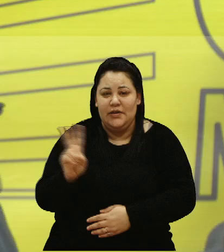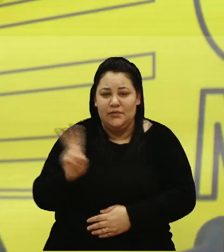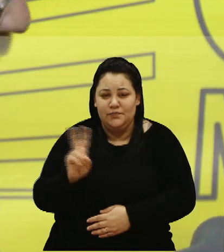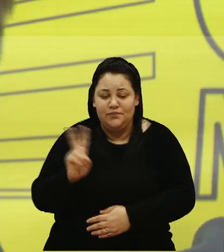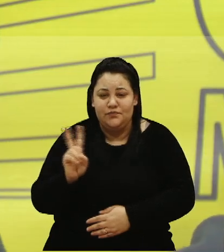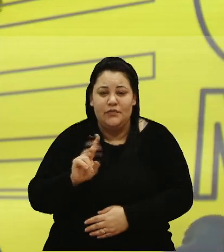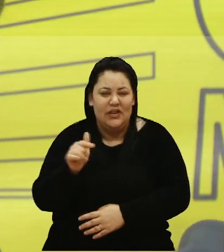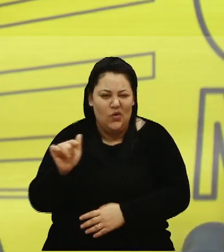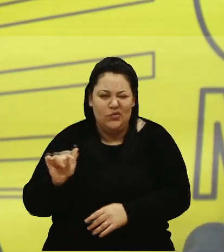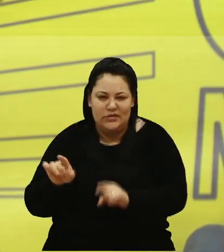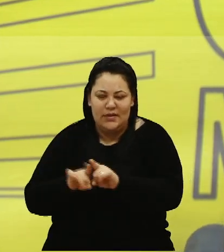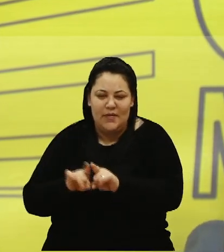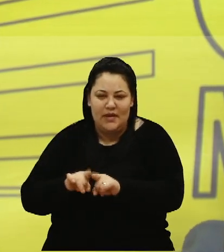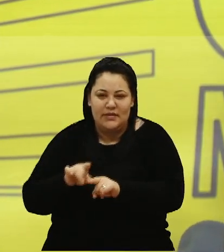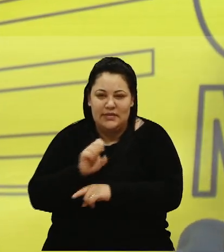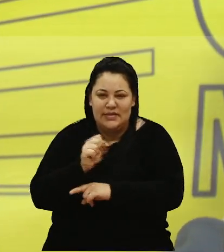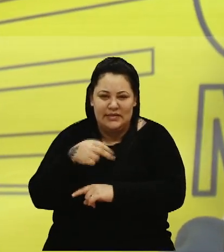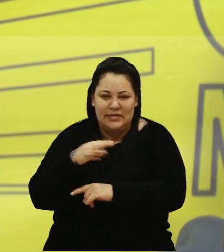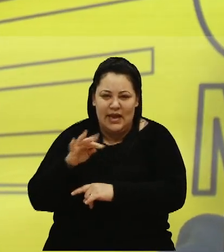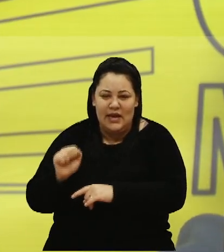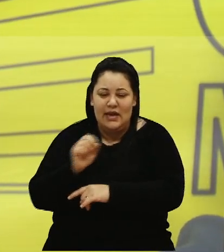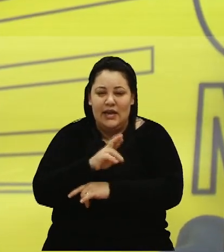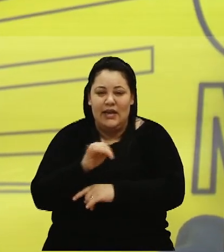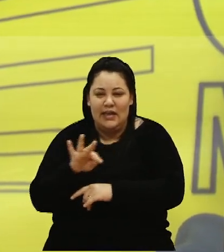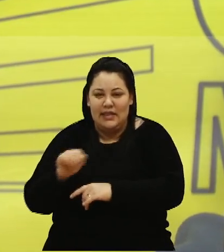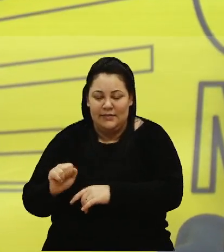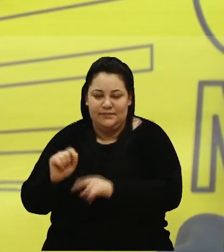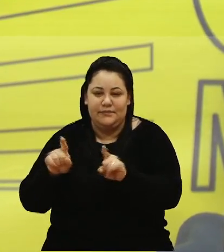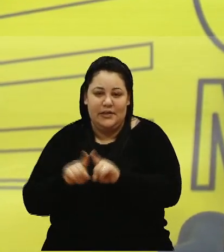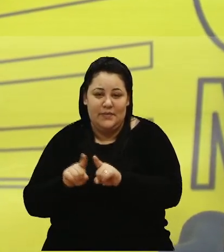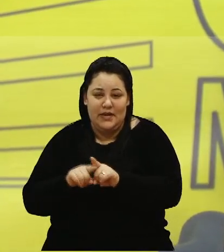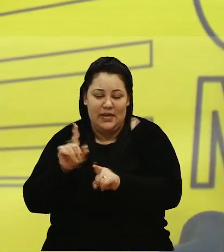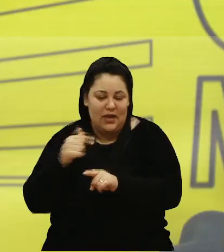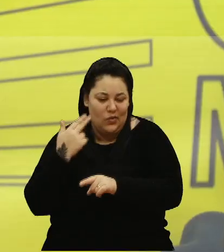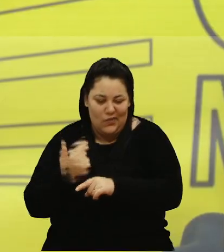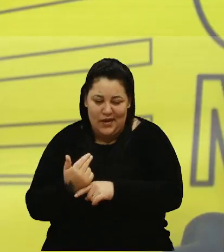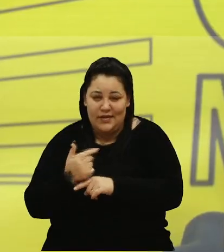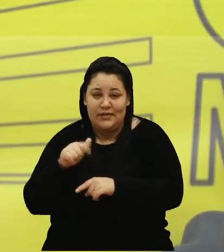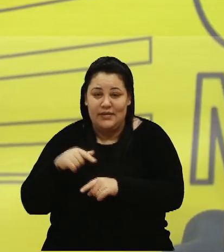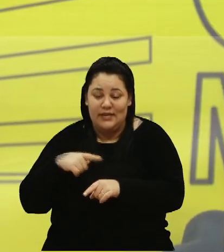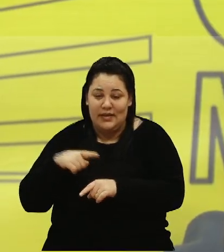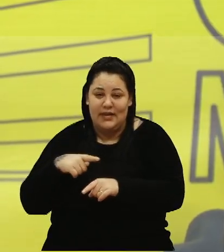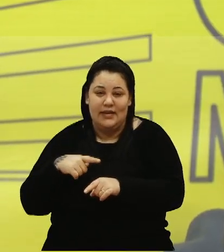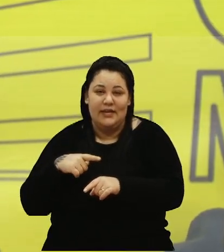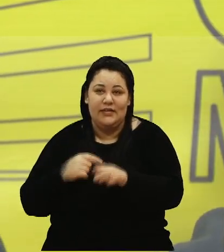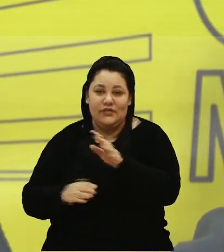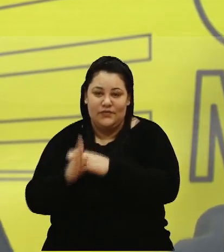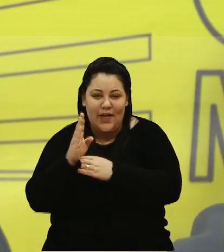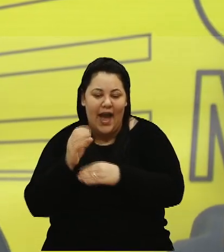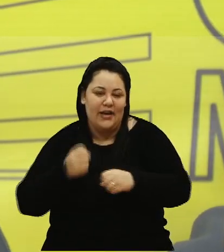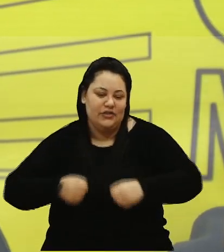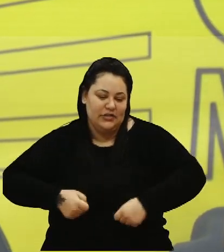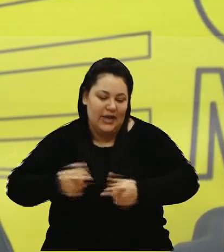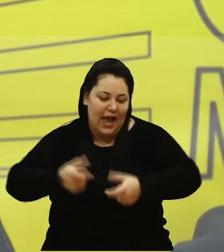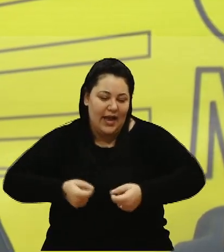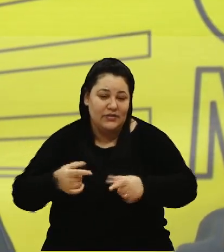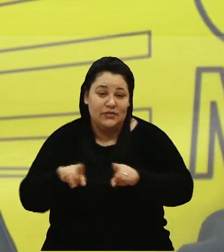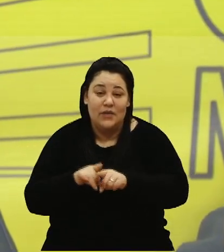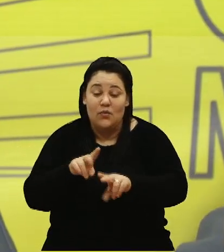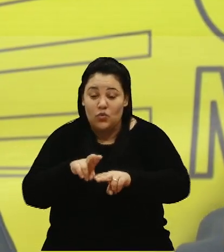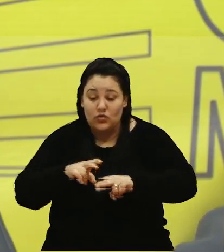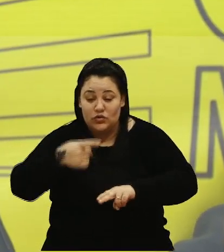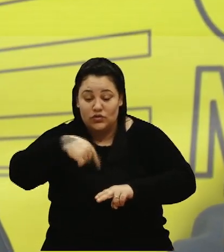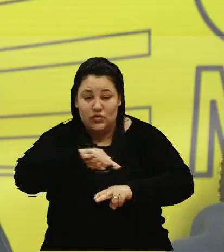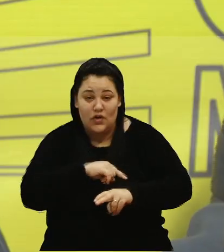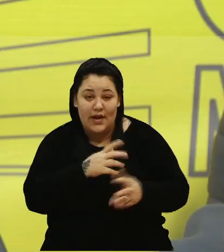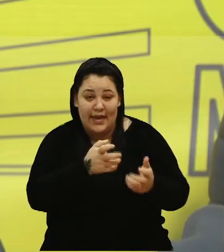comum para nós aqui de Caxias, mas mesmo assim nos causa a questão do deslocamento, da despesa, e por isso que a gente